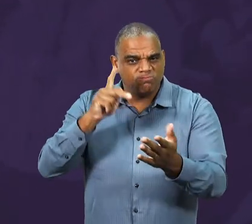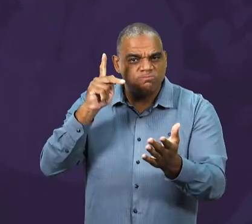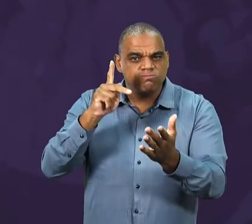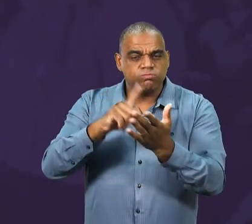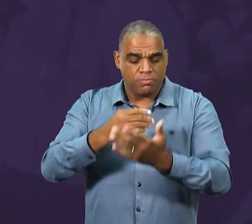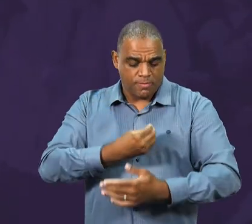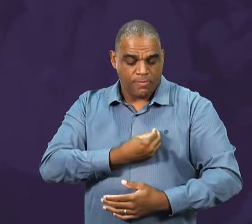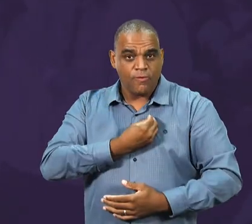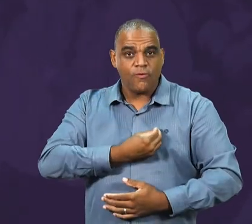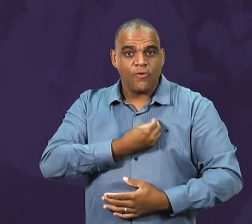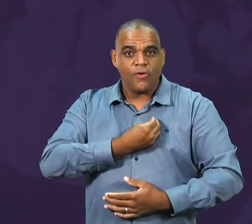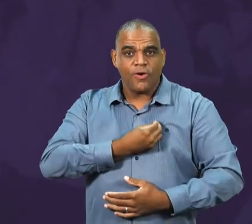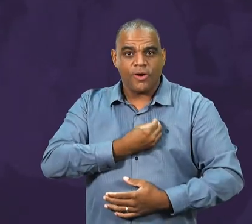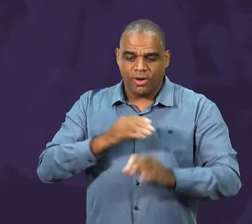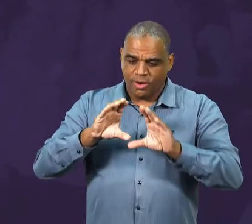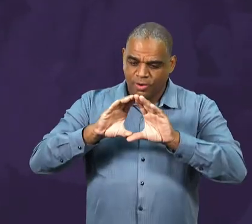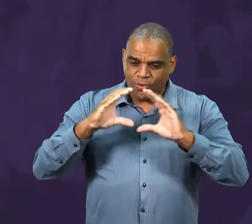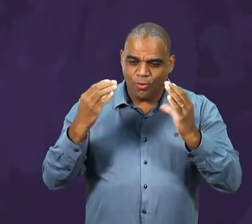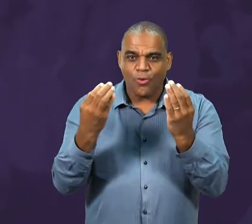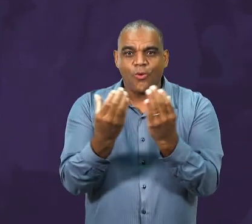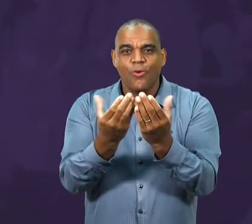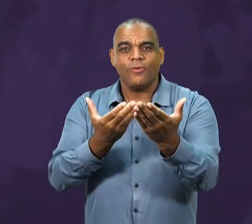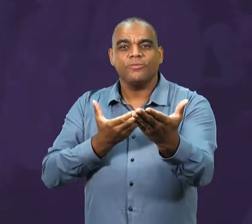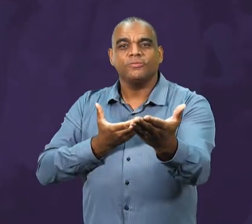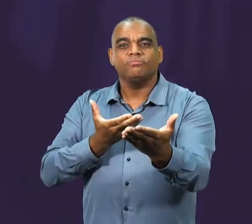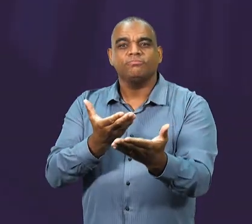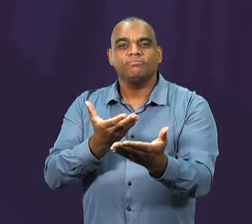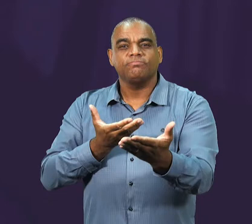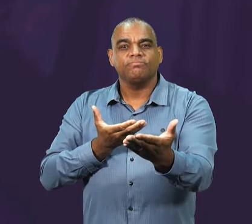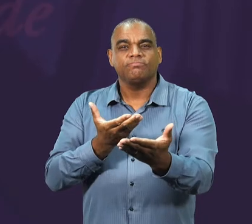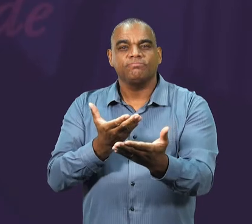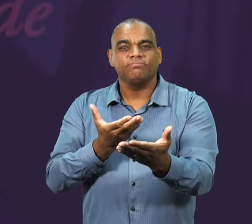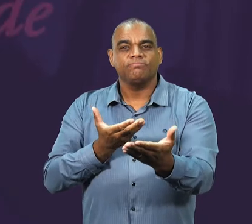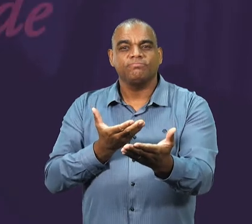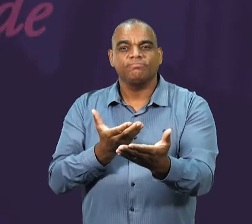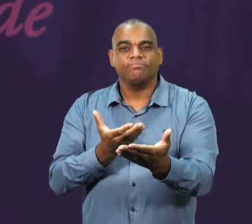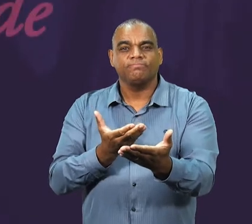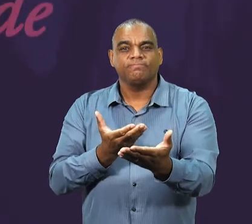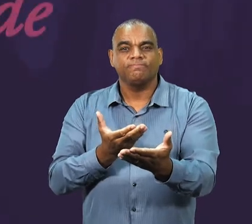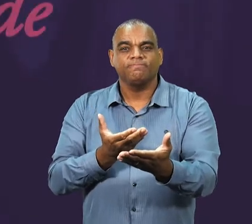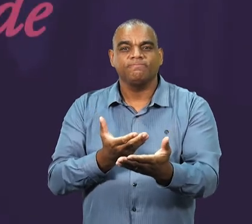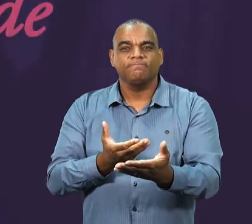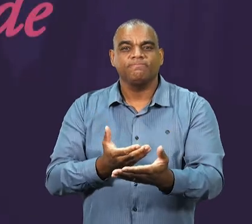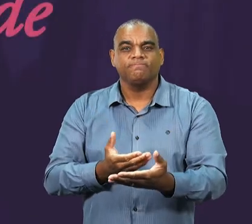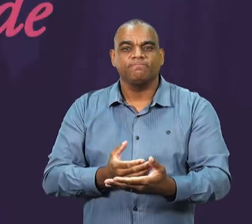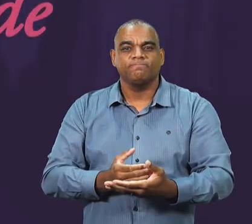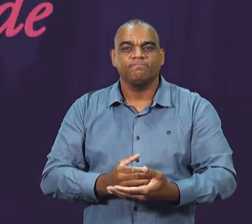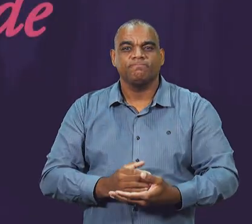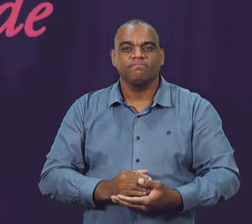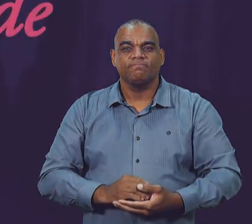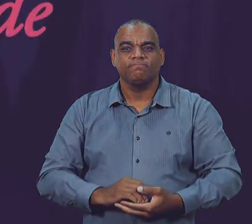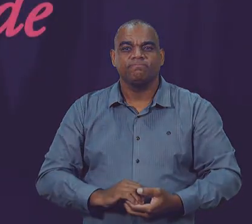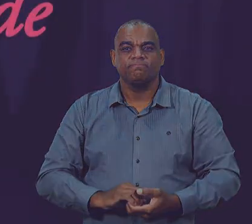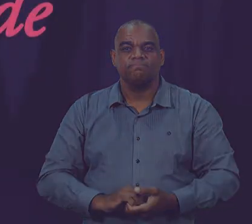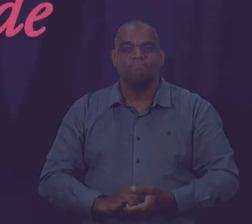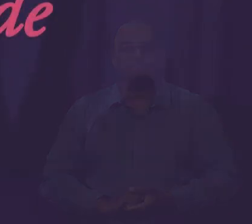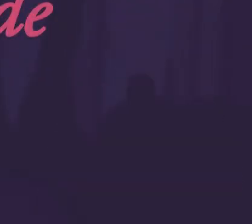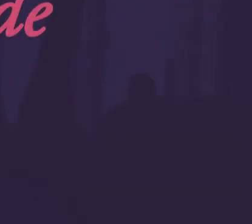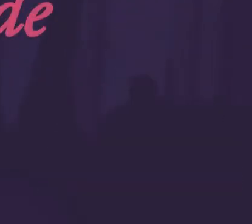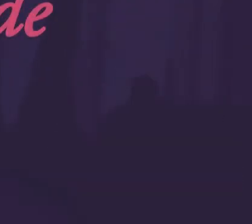pois nela descobrimos a verdadeira essência de viver em comunidade.